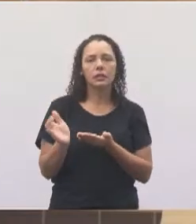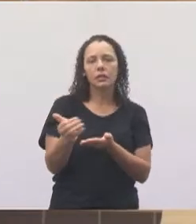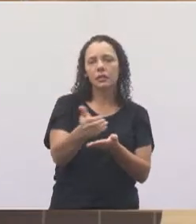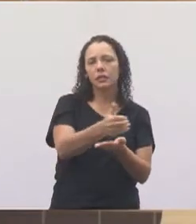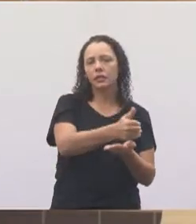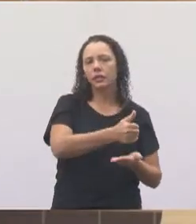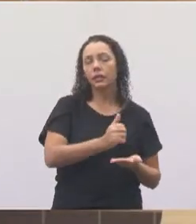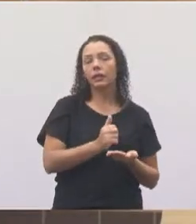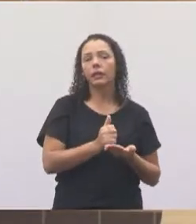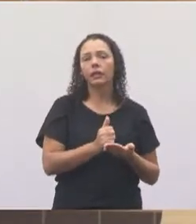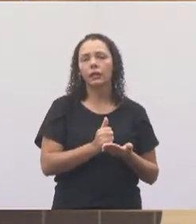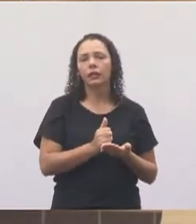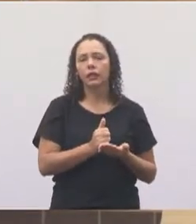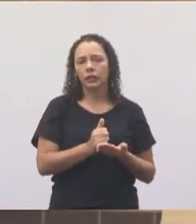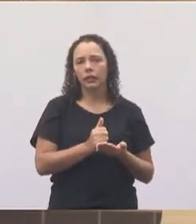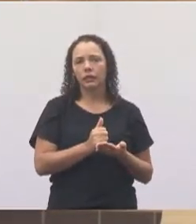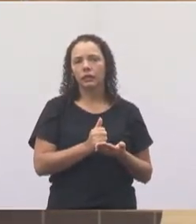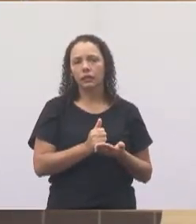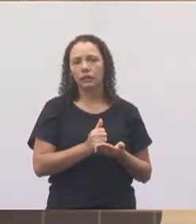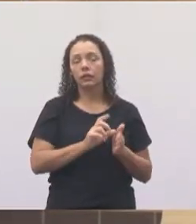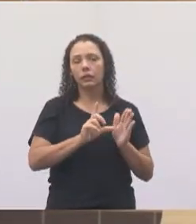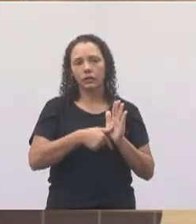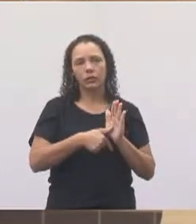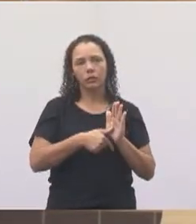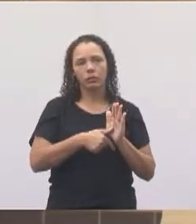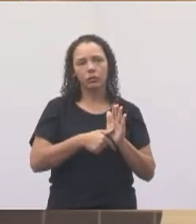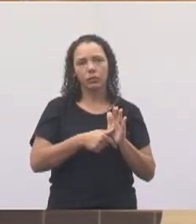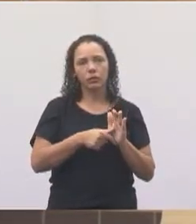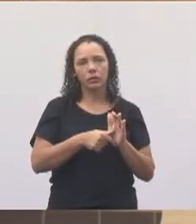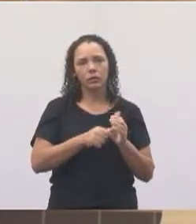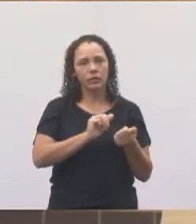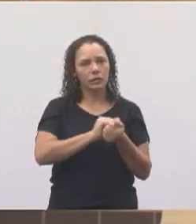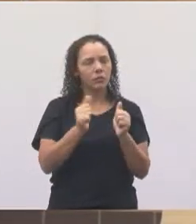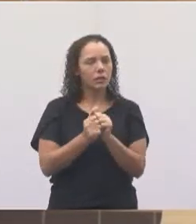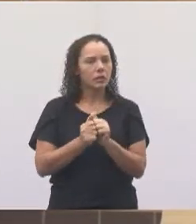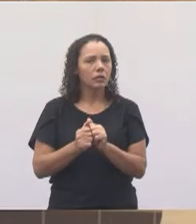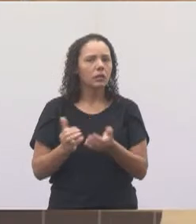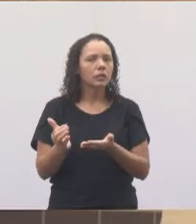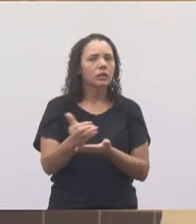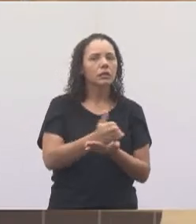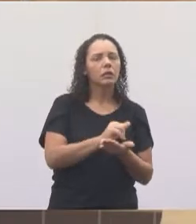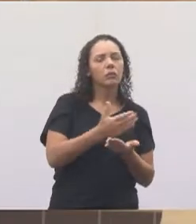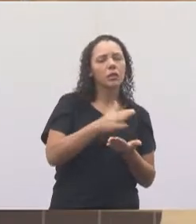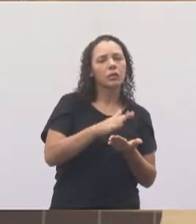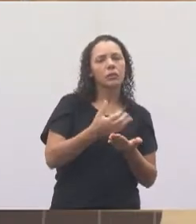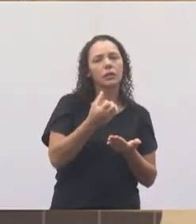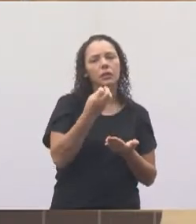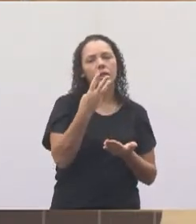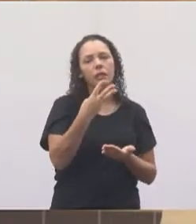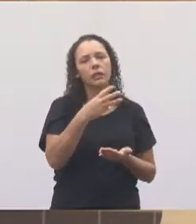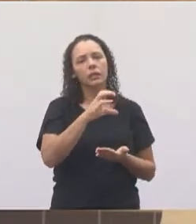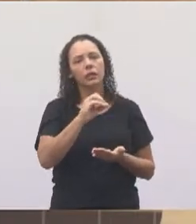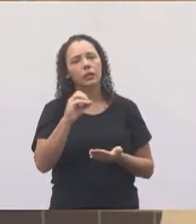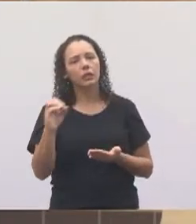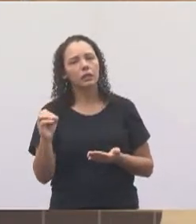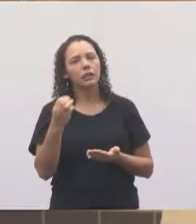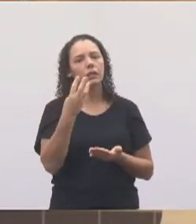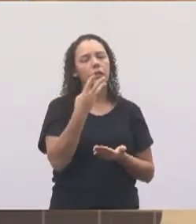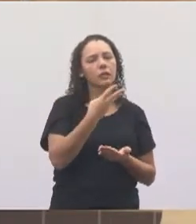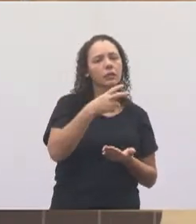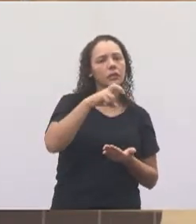dessa contribuição, depois dessa implementação, quase 350 mil reais é o valor que tem